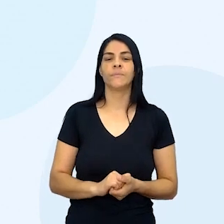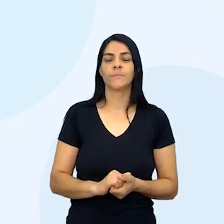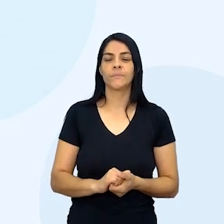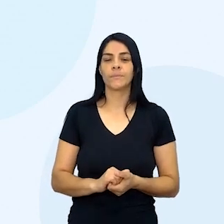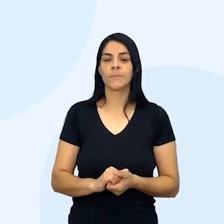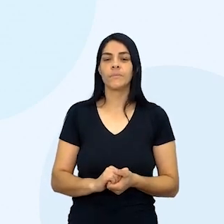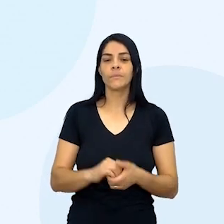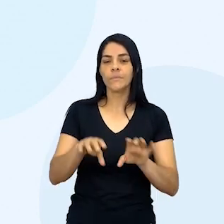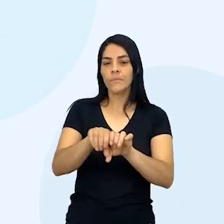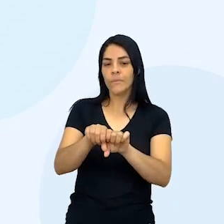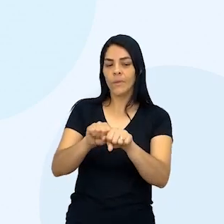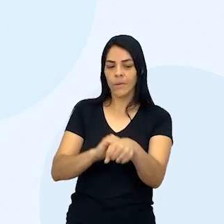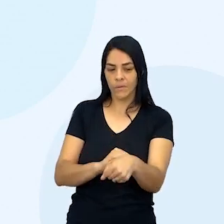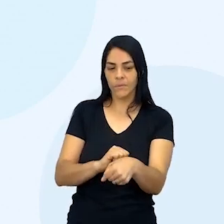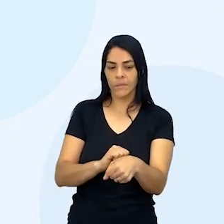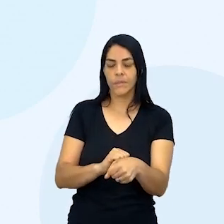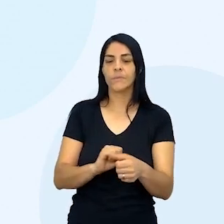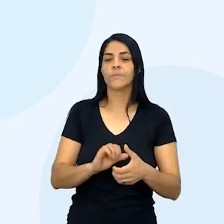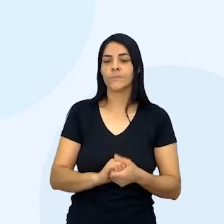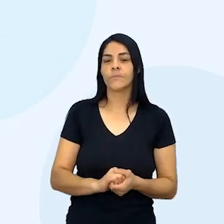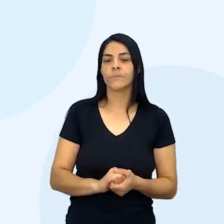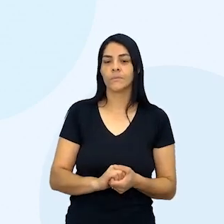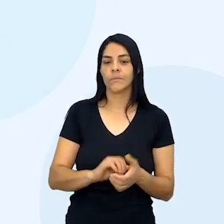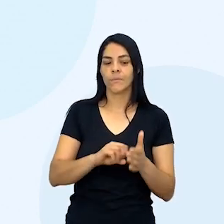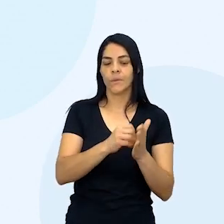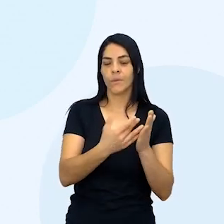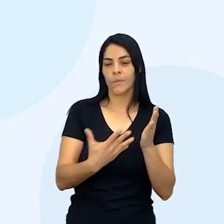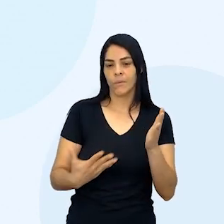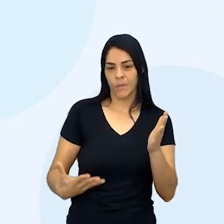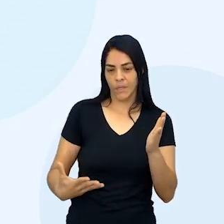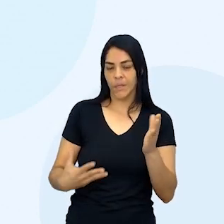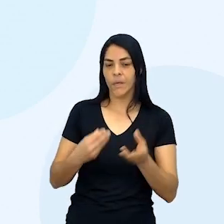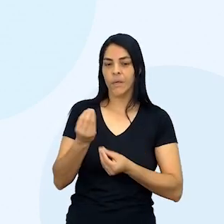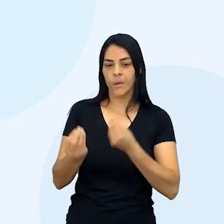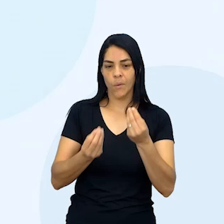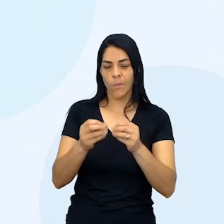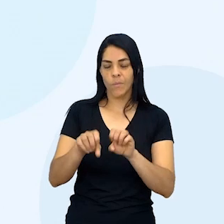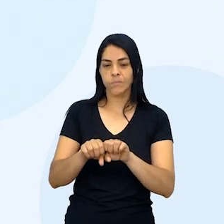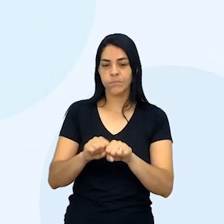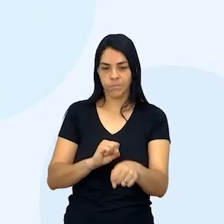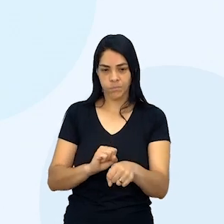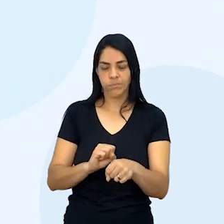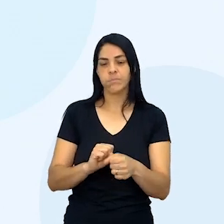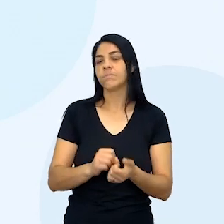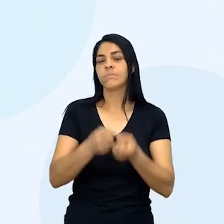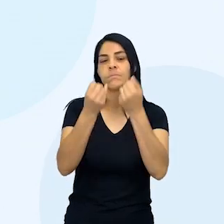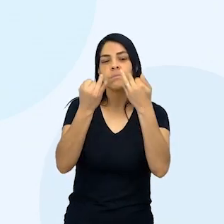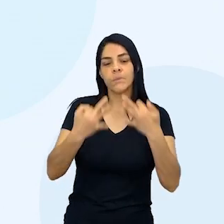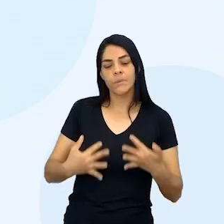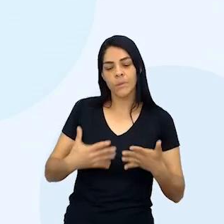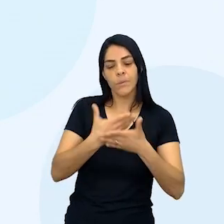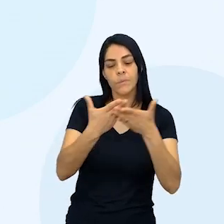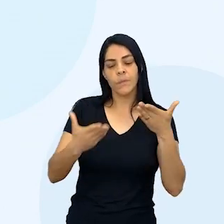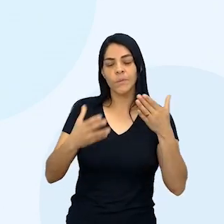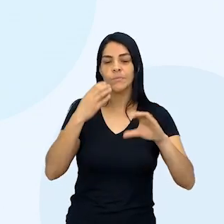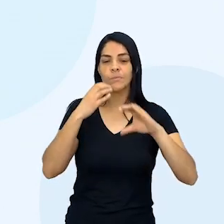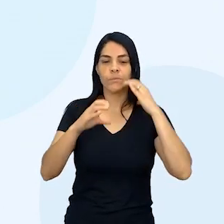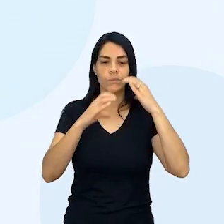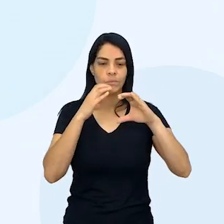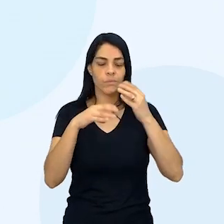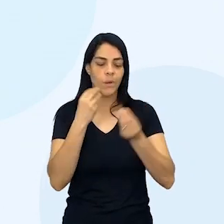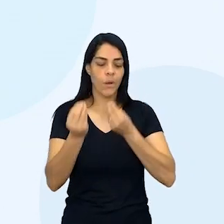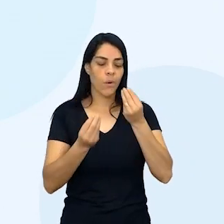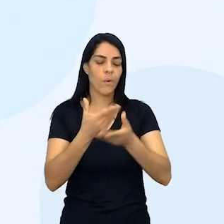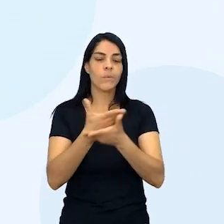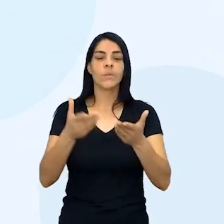essa formação que o Jefferson passou, foi numa outra TPC, mas acho que coube perfeitamente aqui, para a gente falar dessa comunicação. Como que a